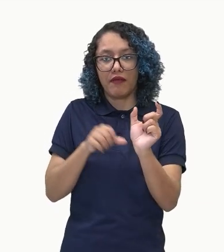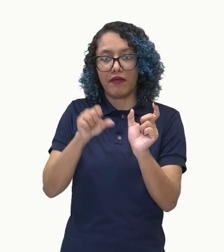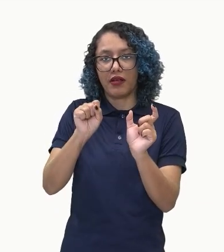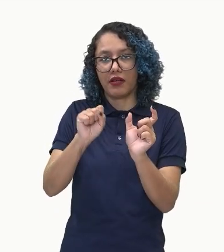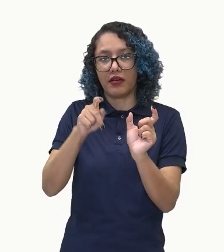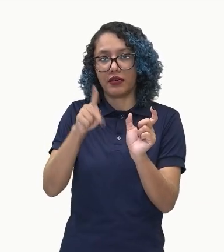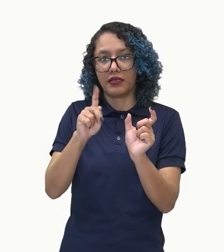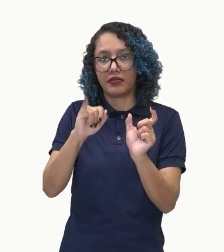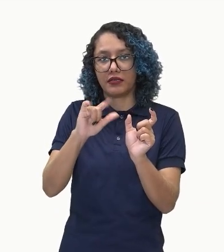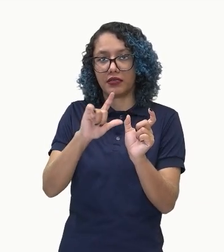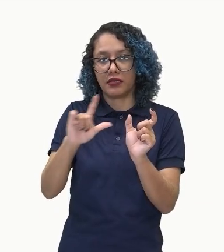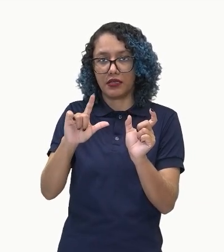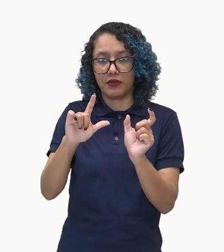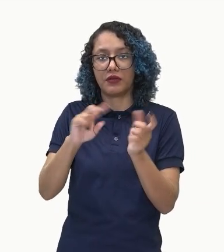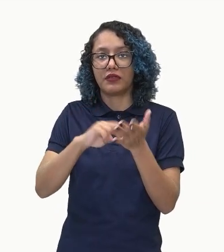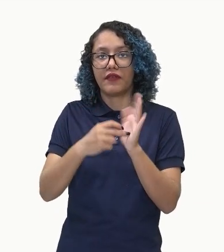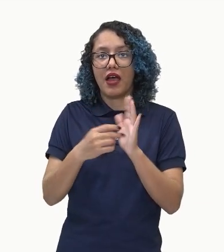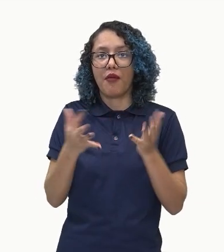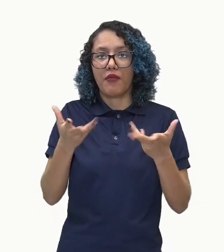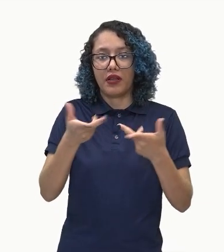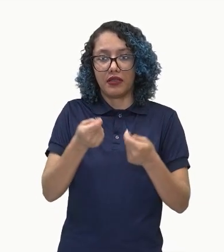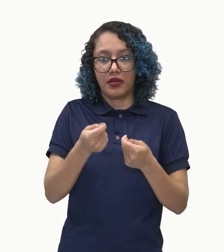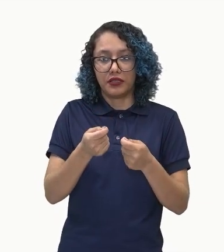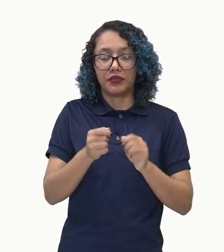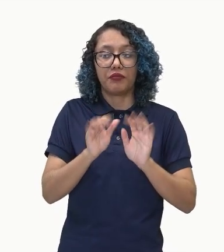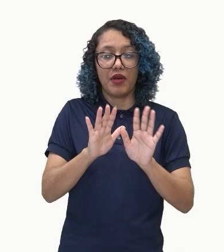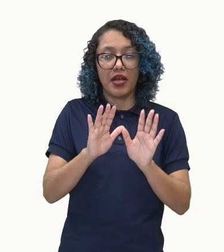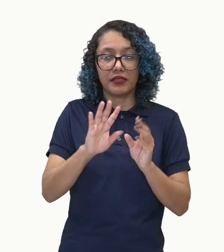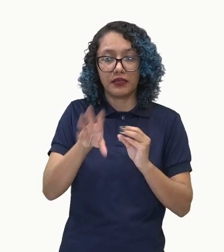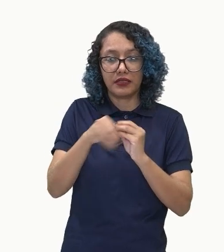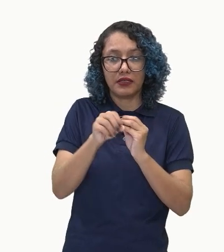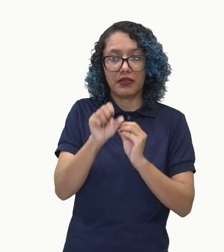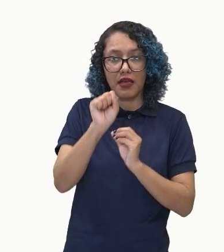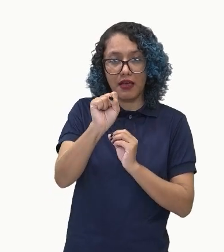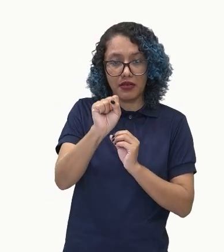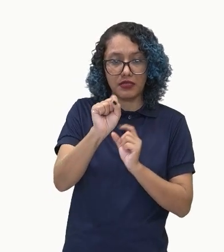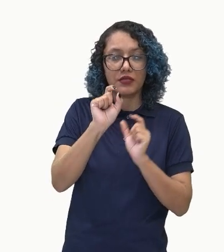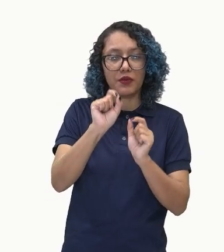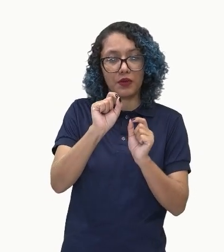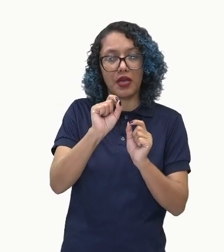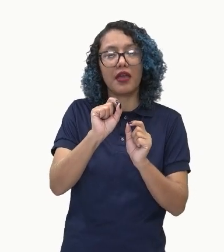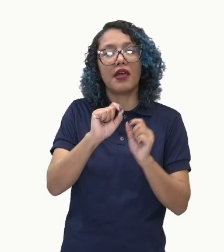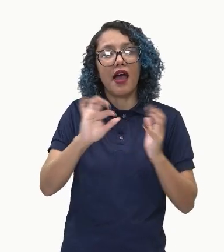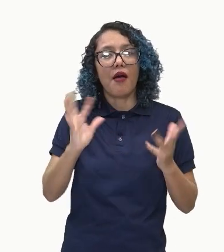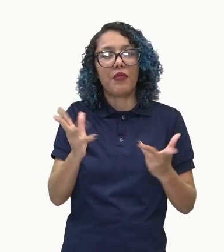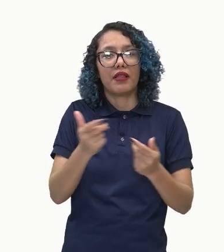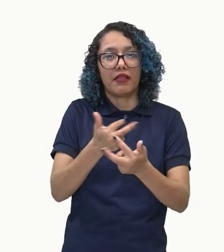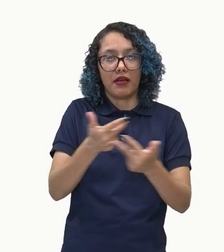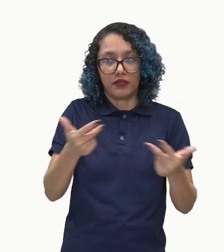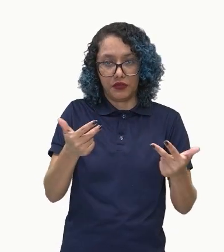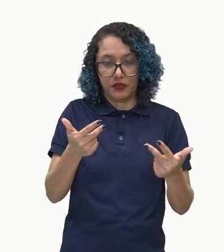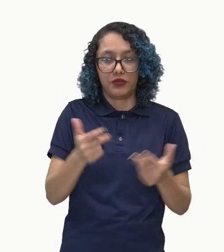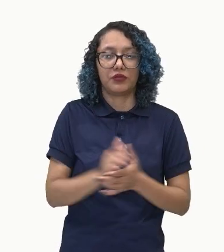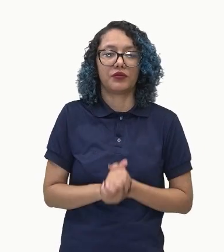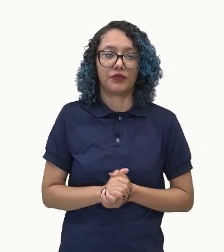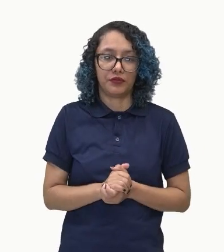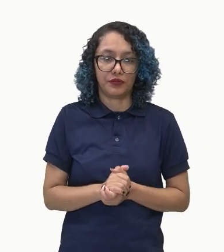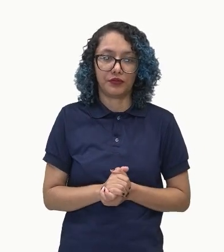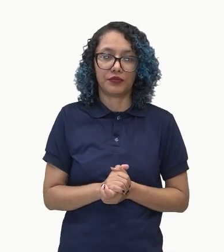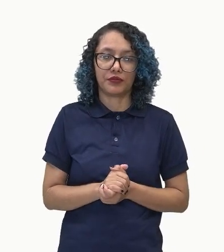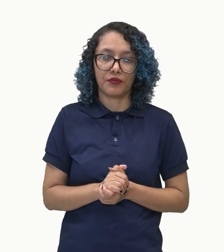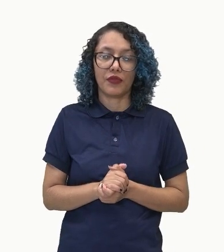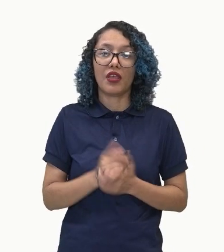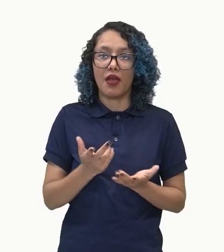significa habilidade. Como está no plural, né, pela presença do S, então skills é habilidades. É essa pessoa que vai